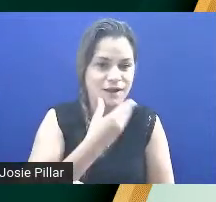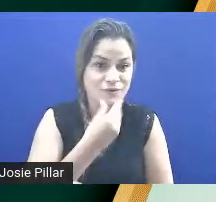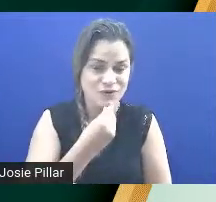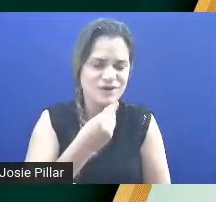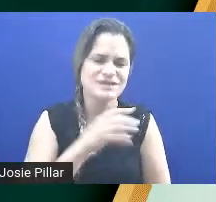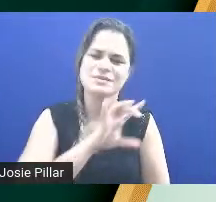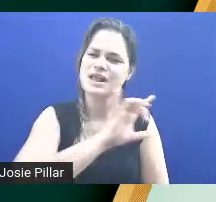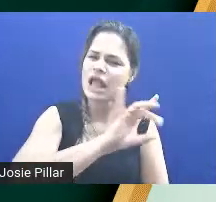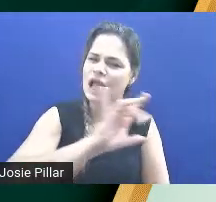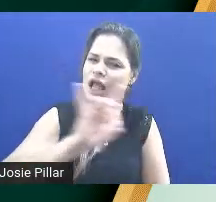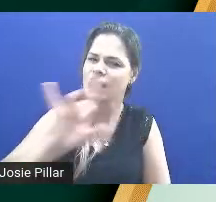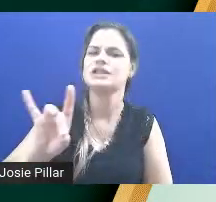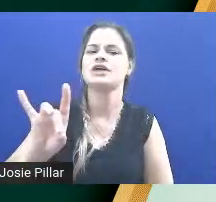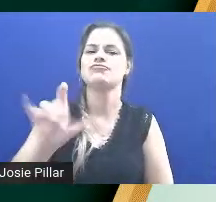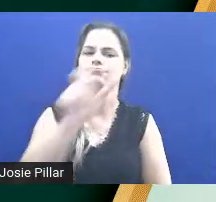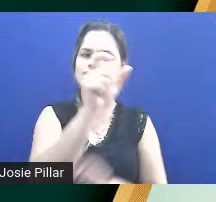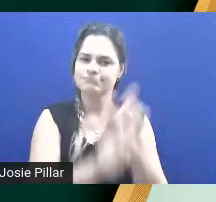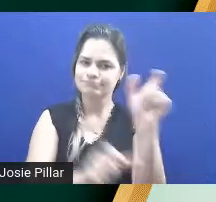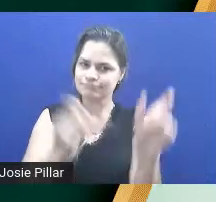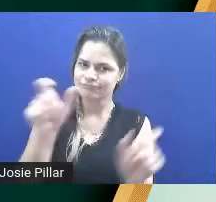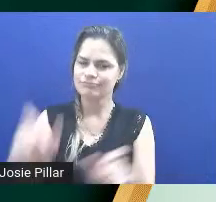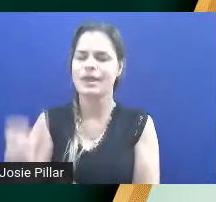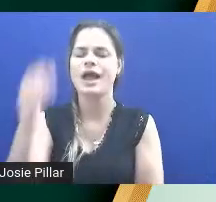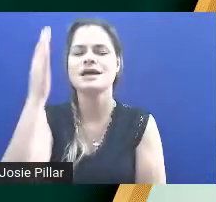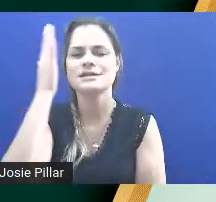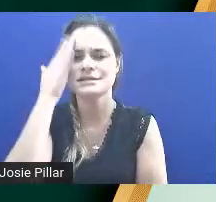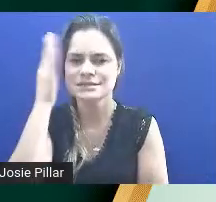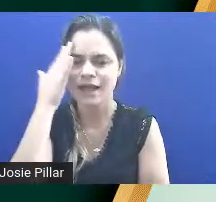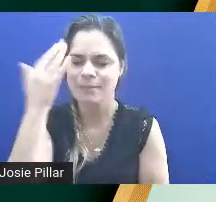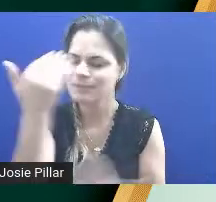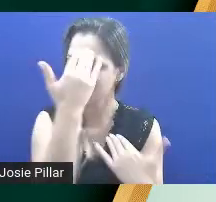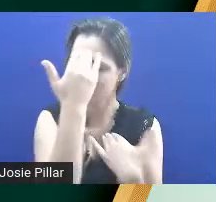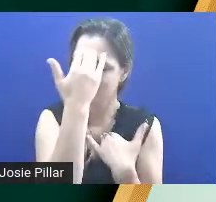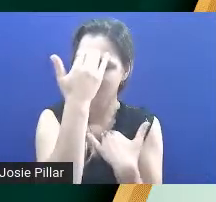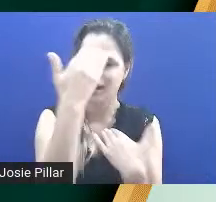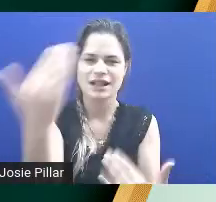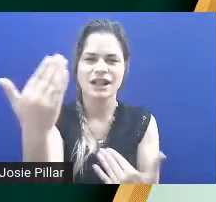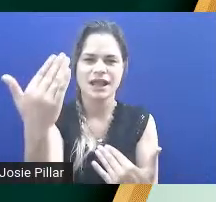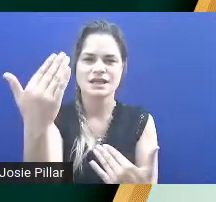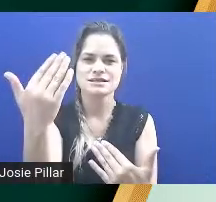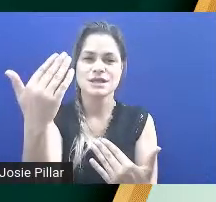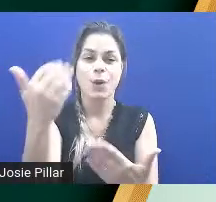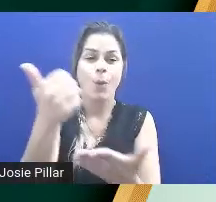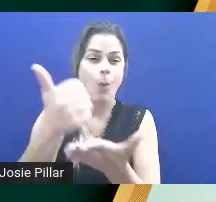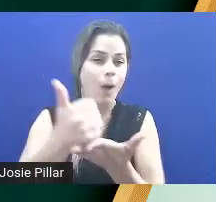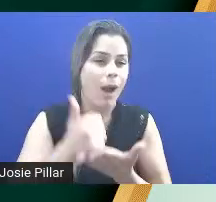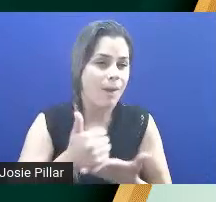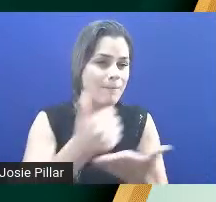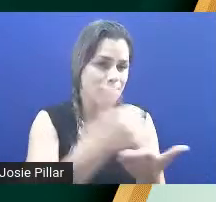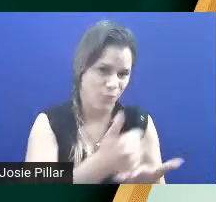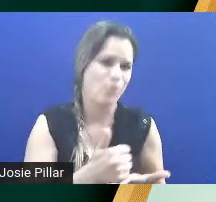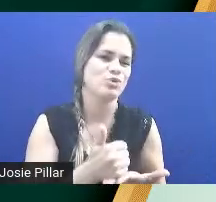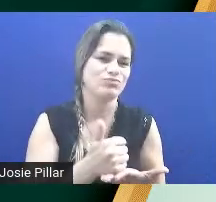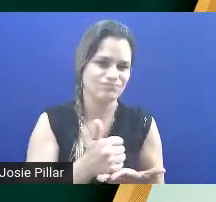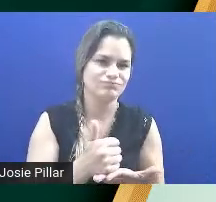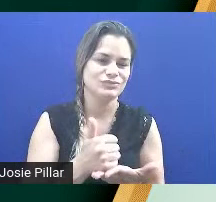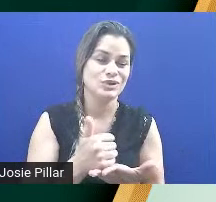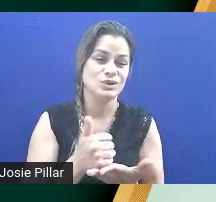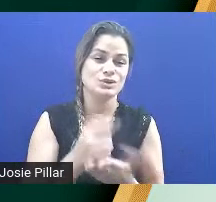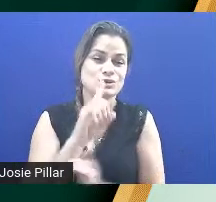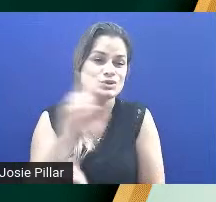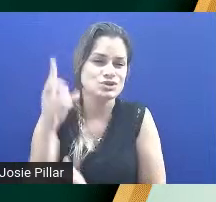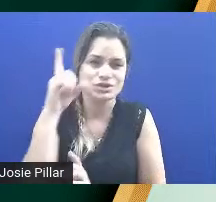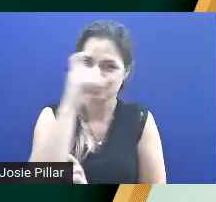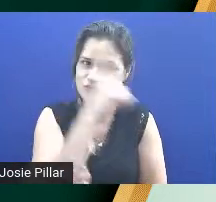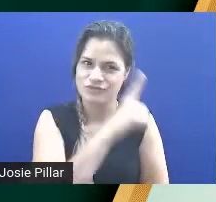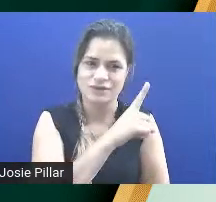sua individualidade, sabe e agradece aqueles com quem mais pôde contar nos dias difíceis. E isso com certeza não